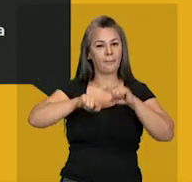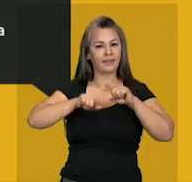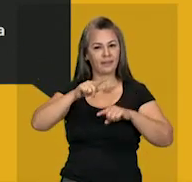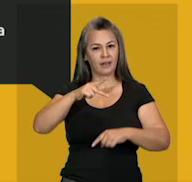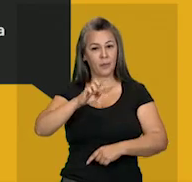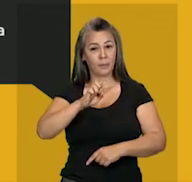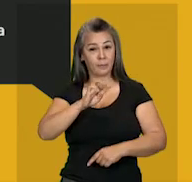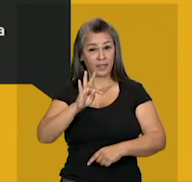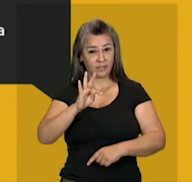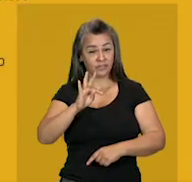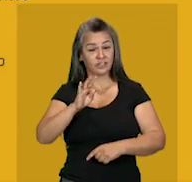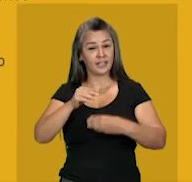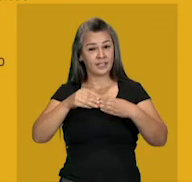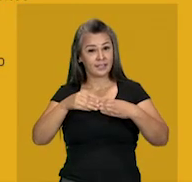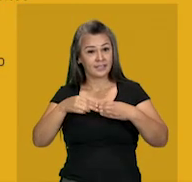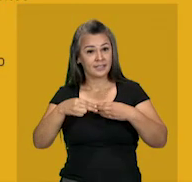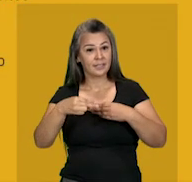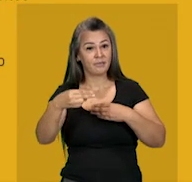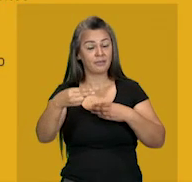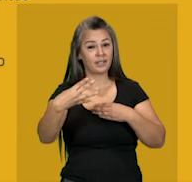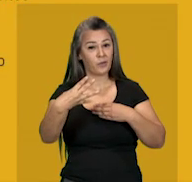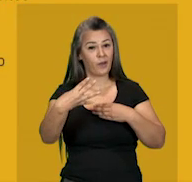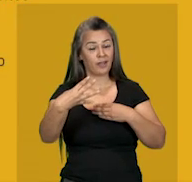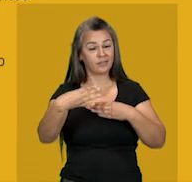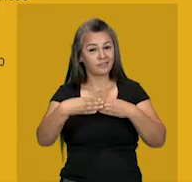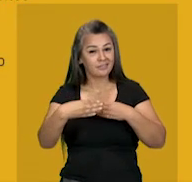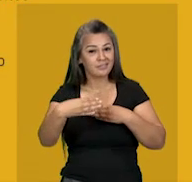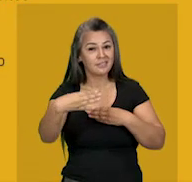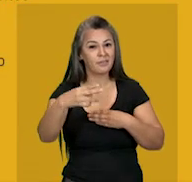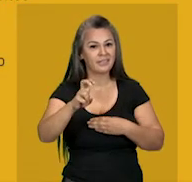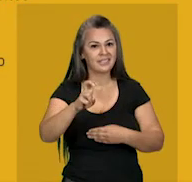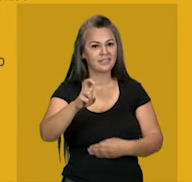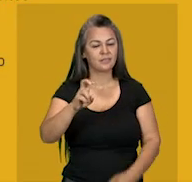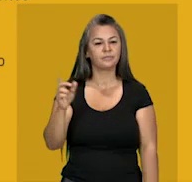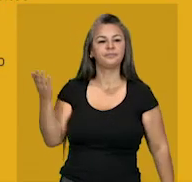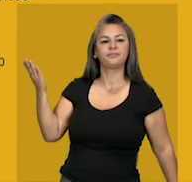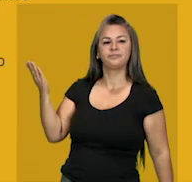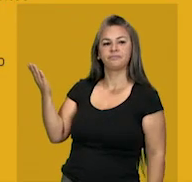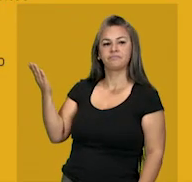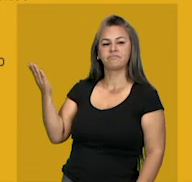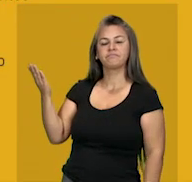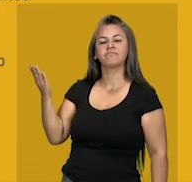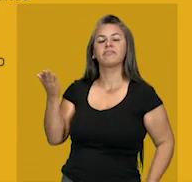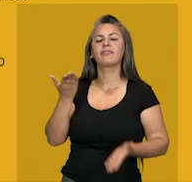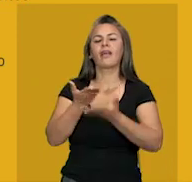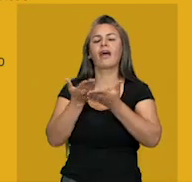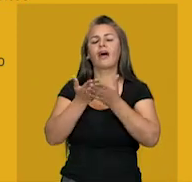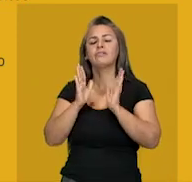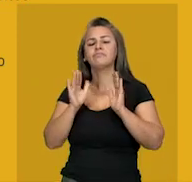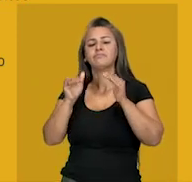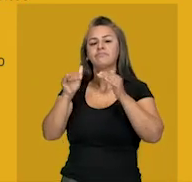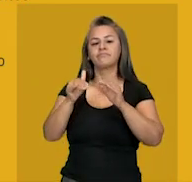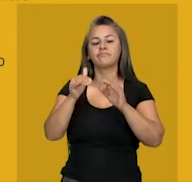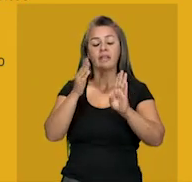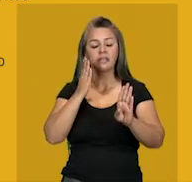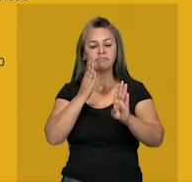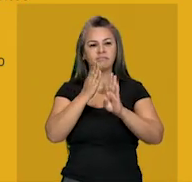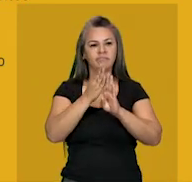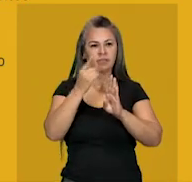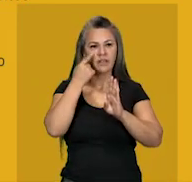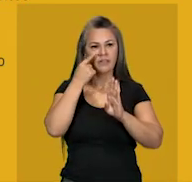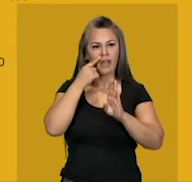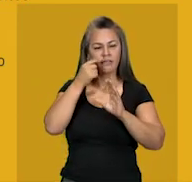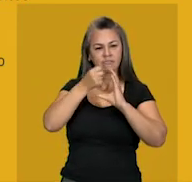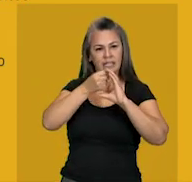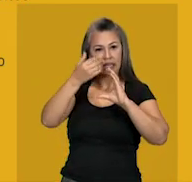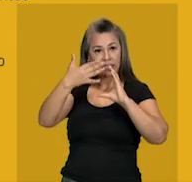PET 3. E nós iremos, então, identificar e analisar características de países e grupos de